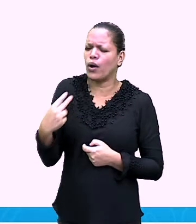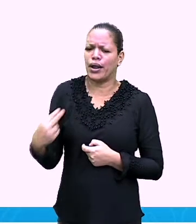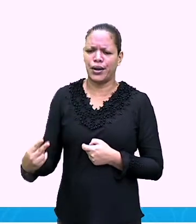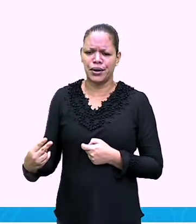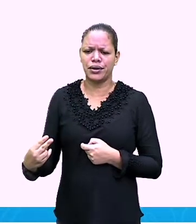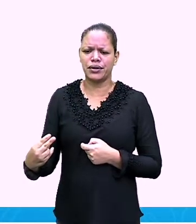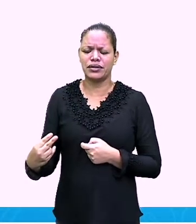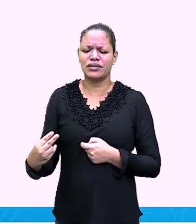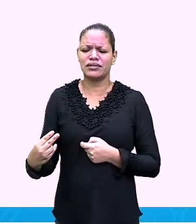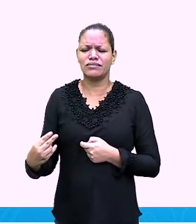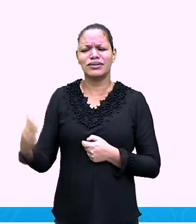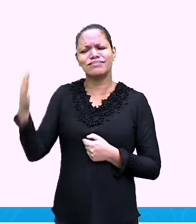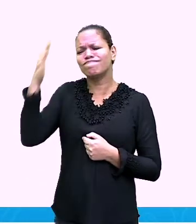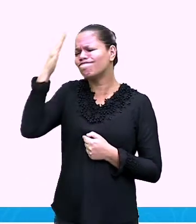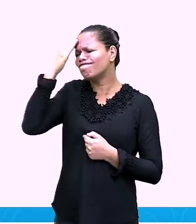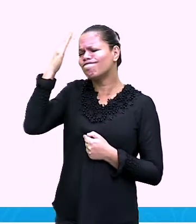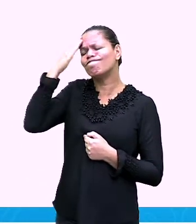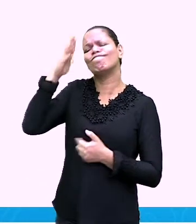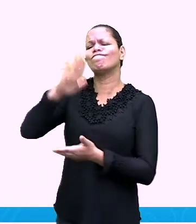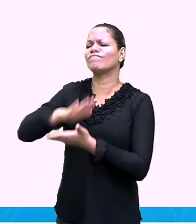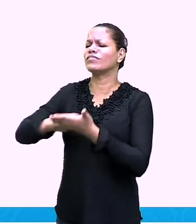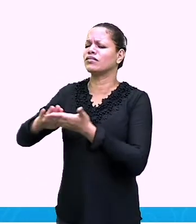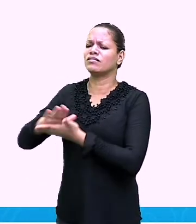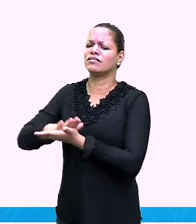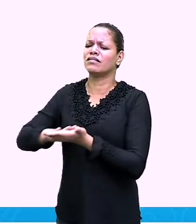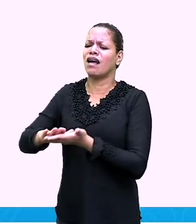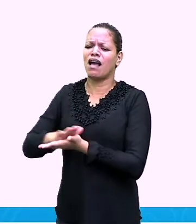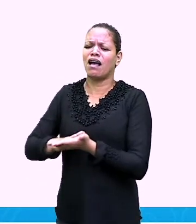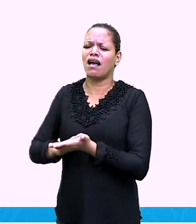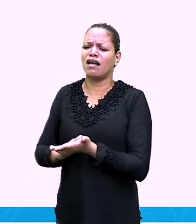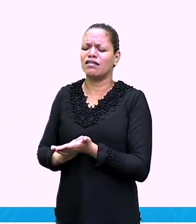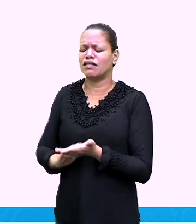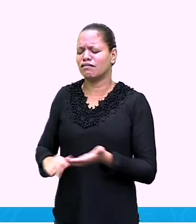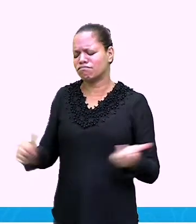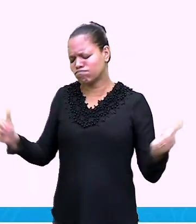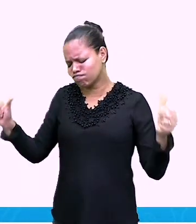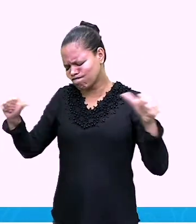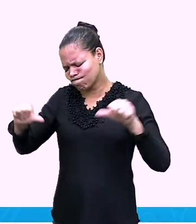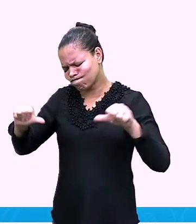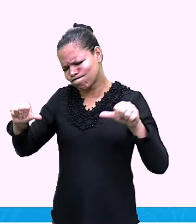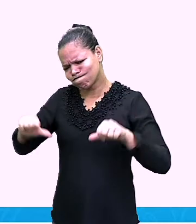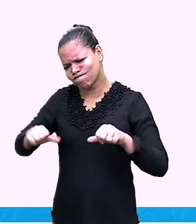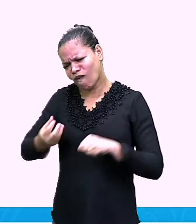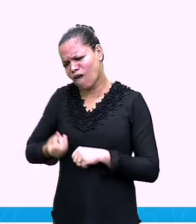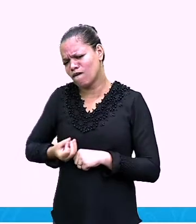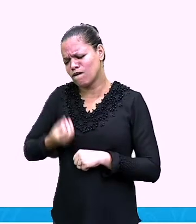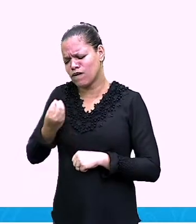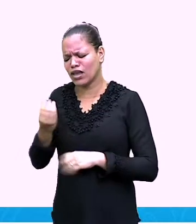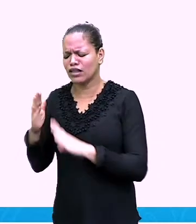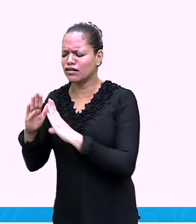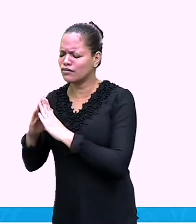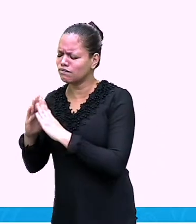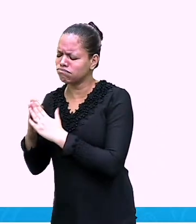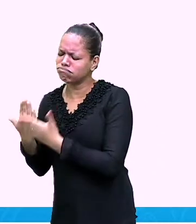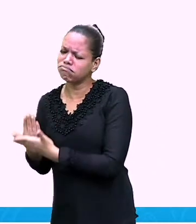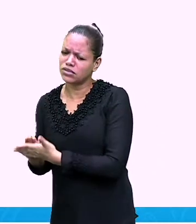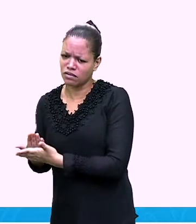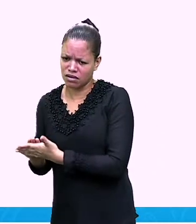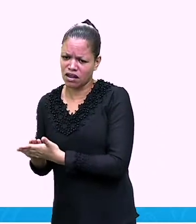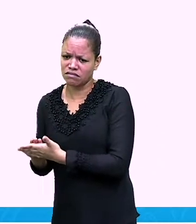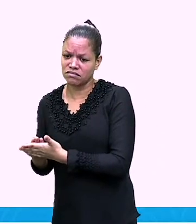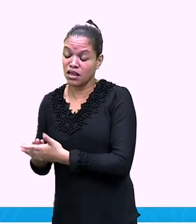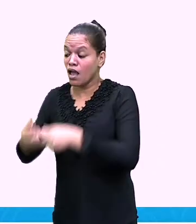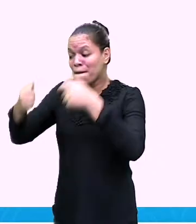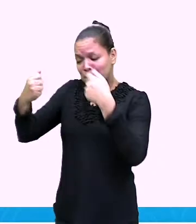totalmente desmotivadas pelo baixo desempenho na vida escolar. Essas crianças merecem ser encorajadas